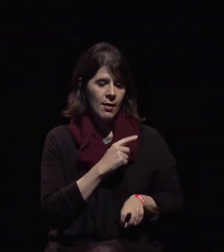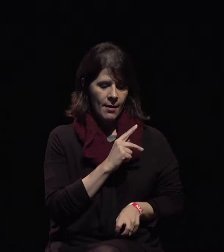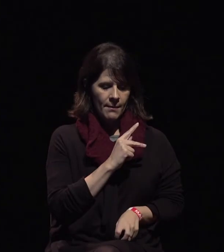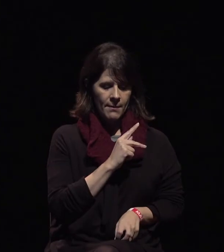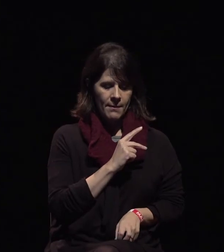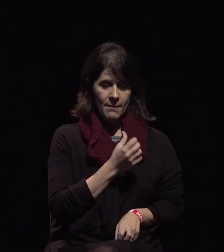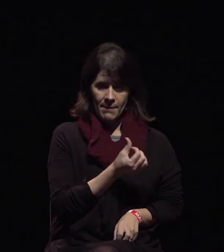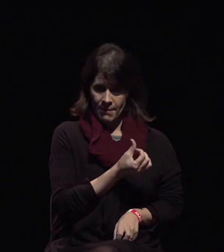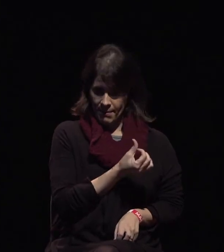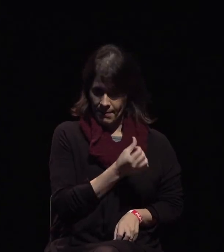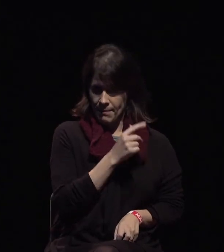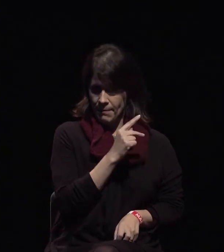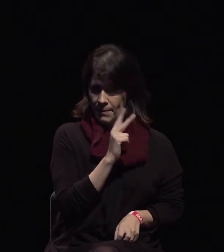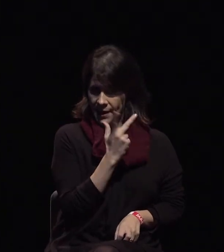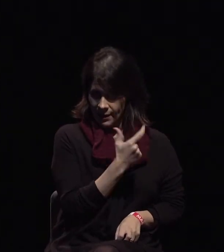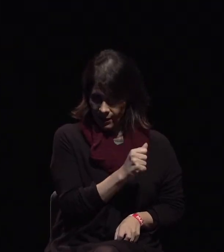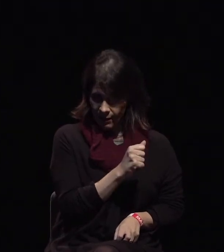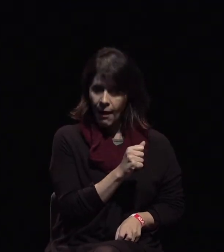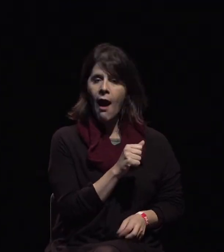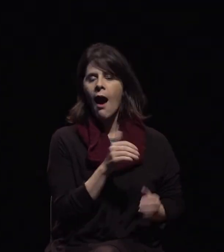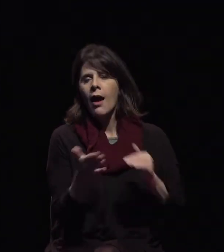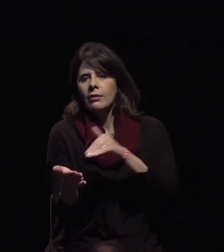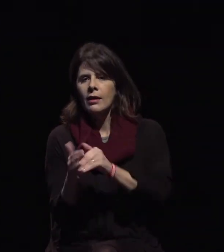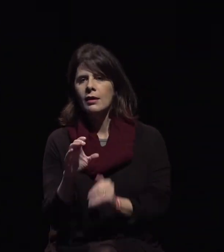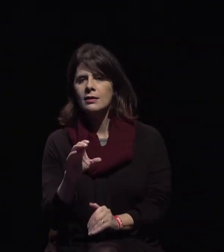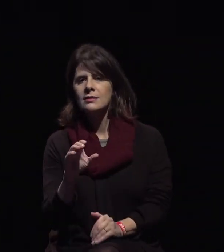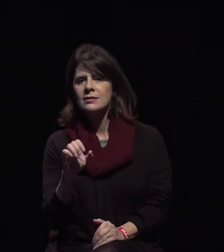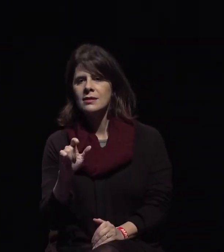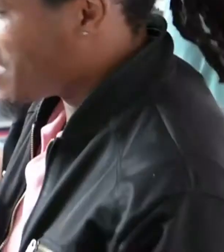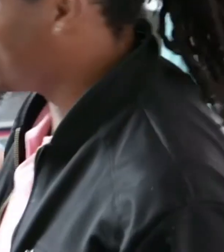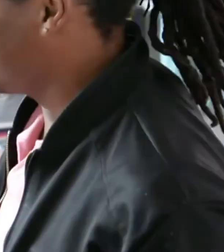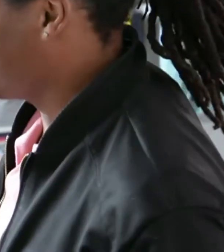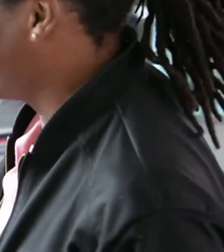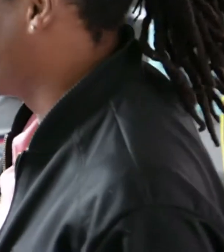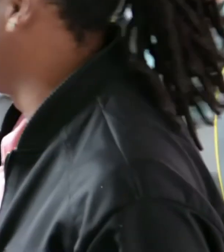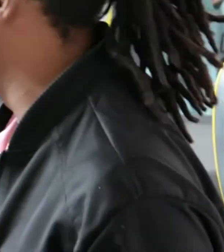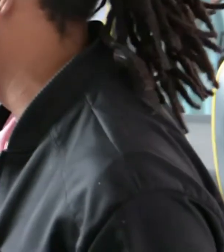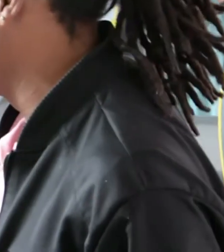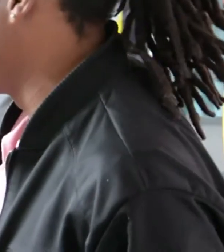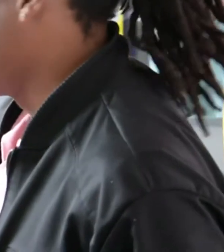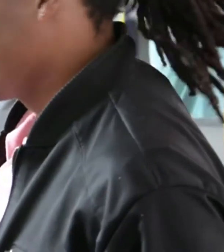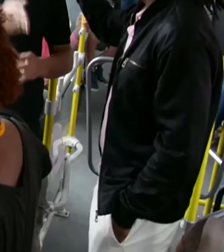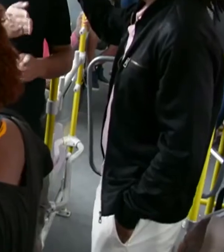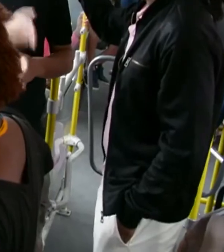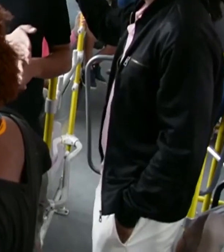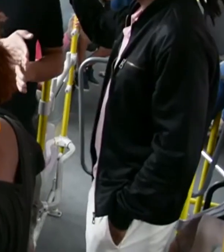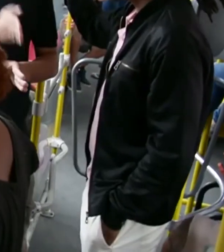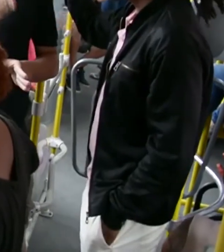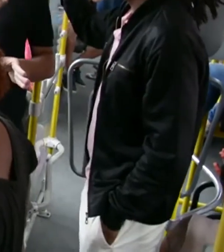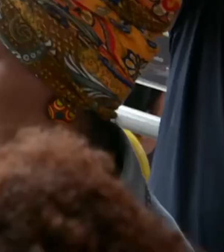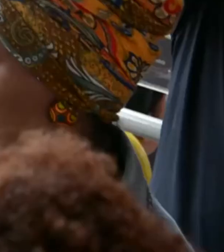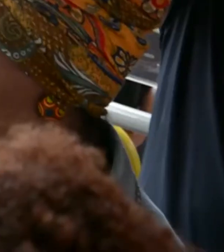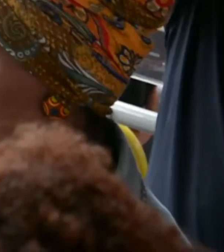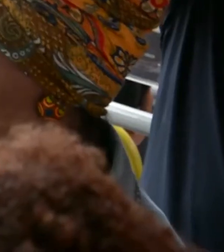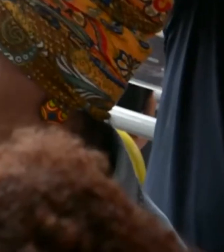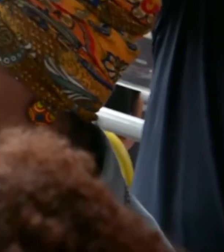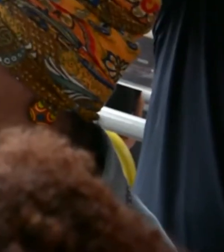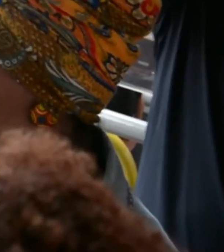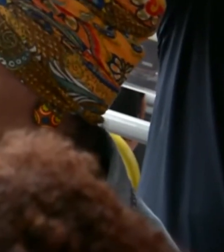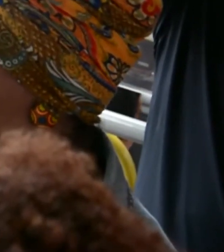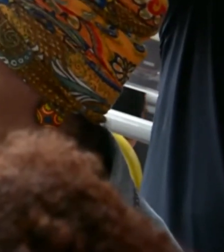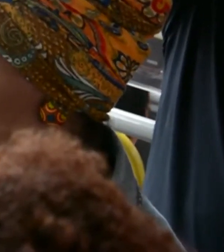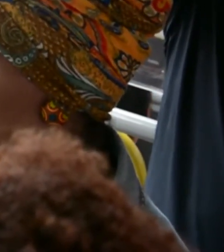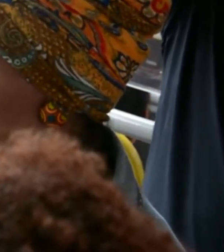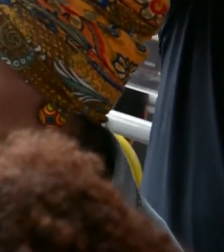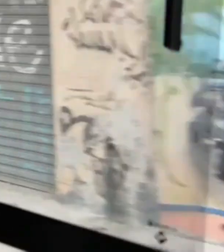a gente foi caminhando, até que a gente pegou um ônibus. E, nesse ônibus, a gente observou muitas coisas. Esse caminho contava para a gente sobre